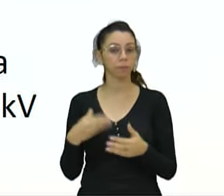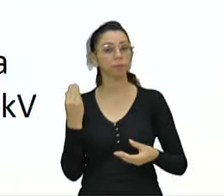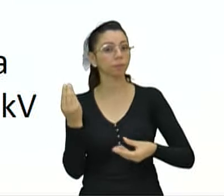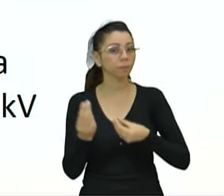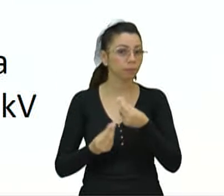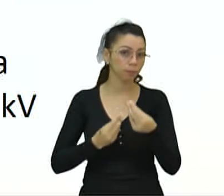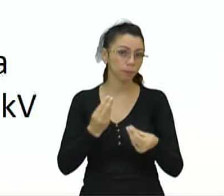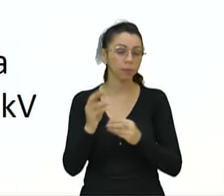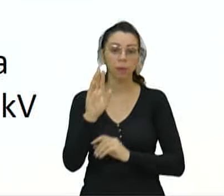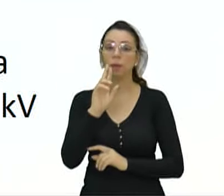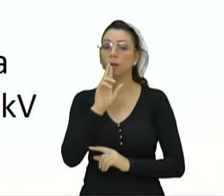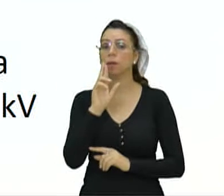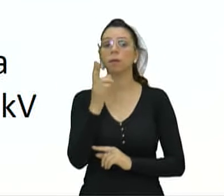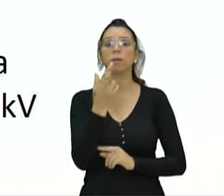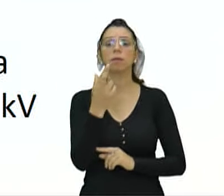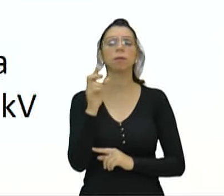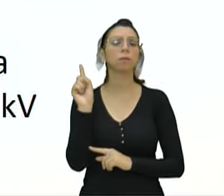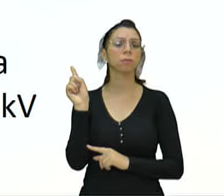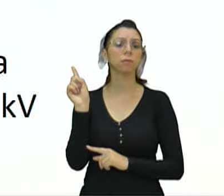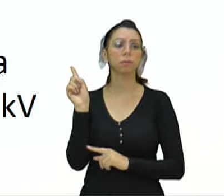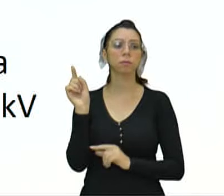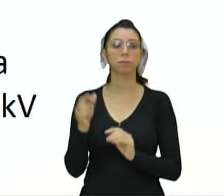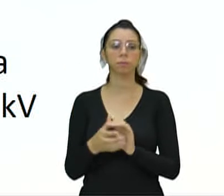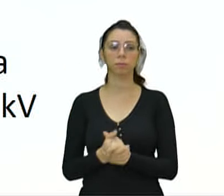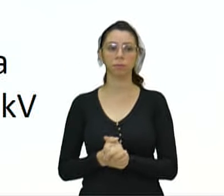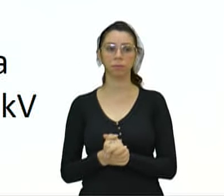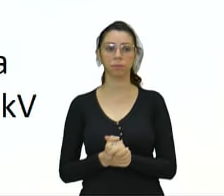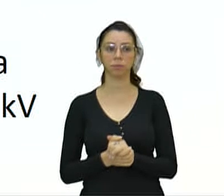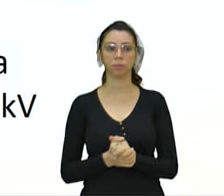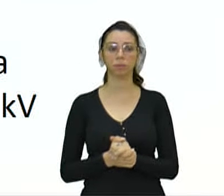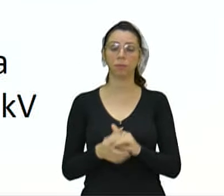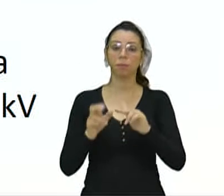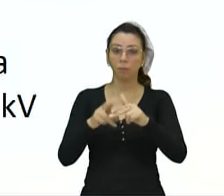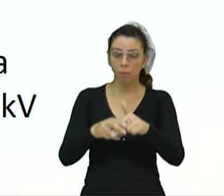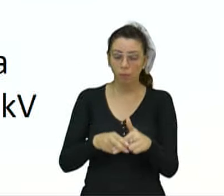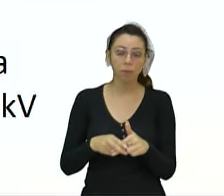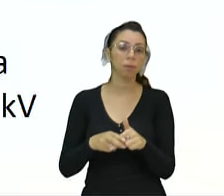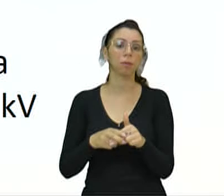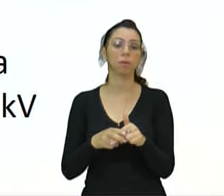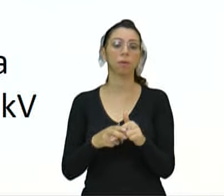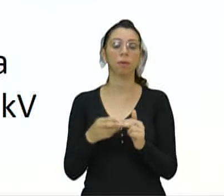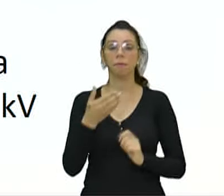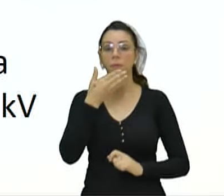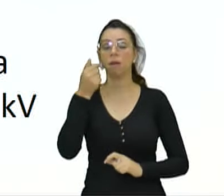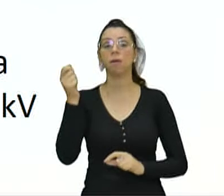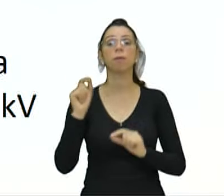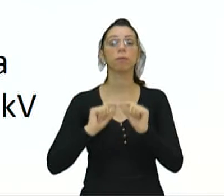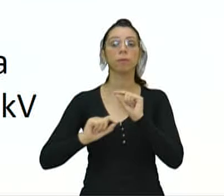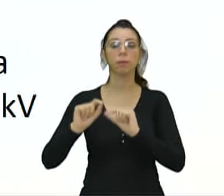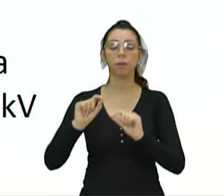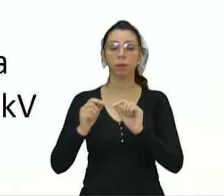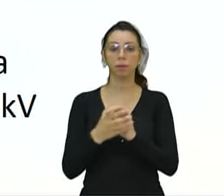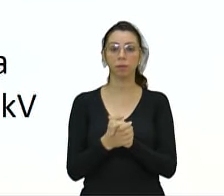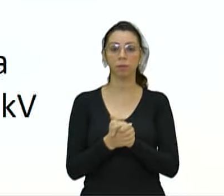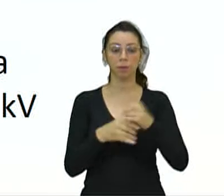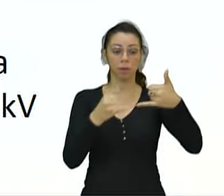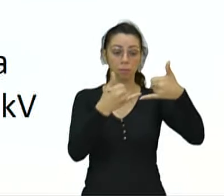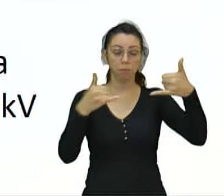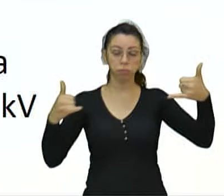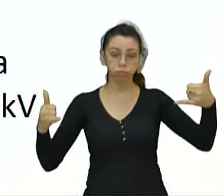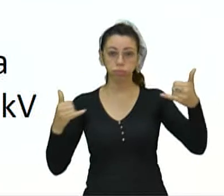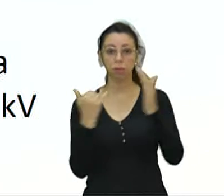eles resolvem essa questão aqui? Nós vamos ver. Por isso, é mais vantajoso transportar em altas